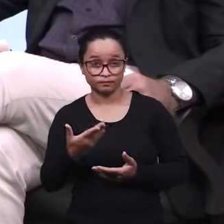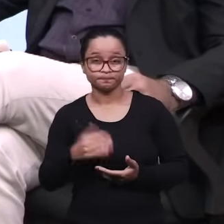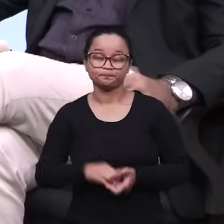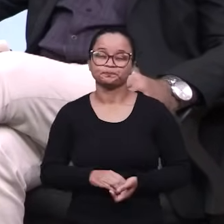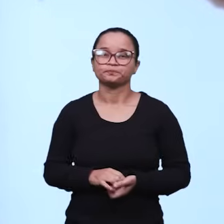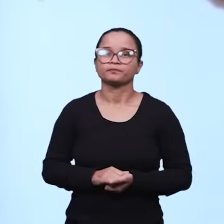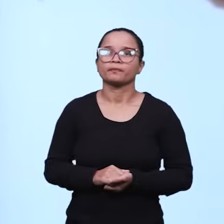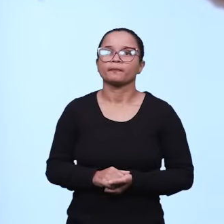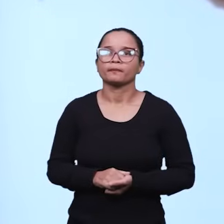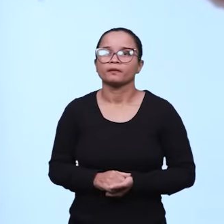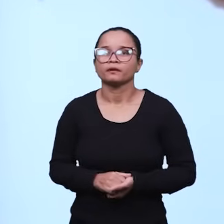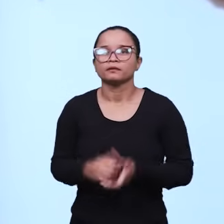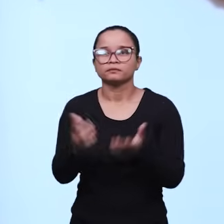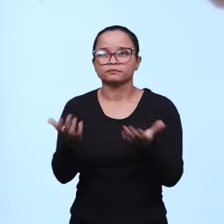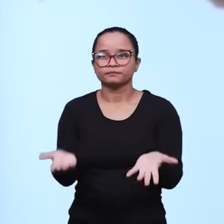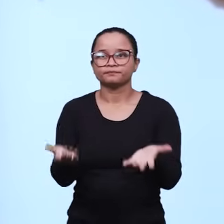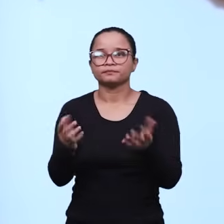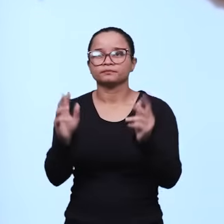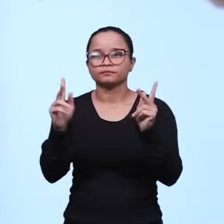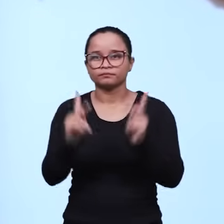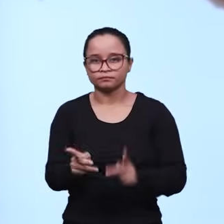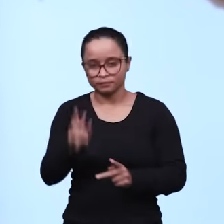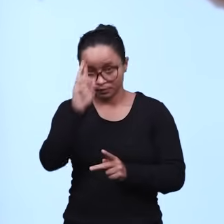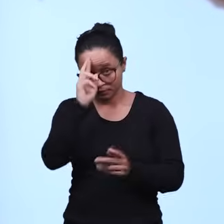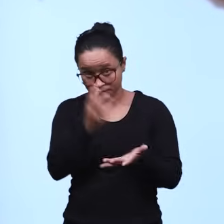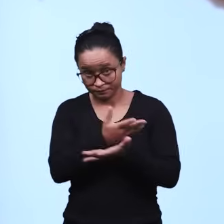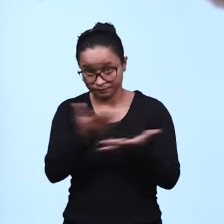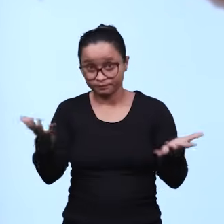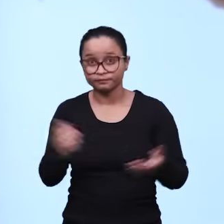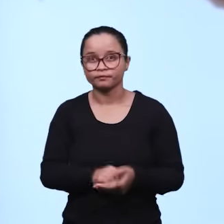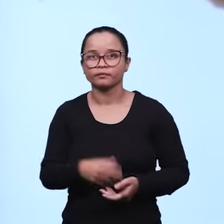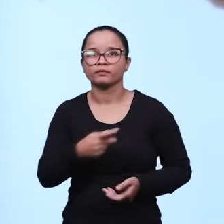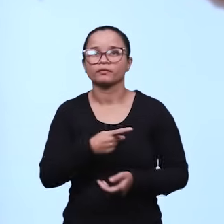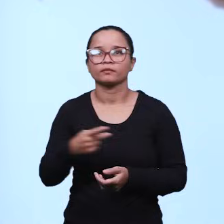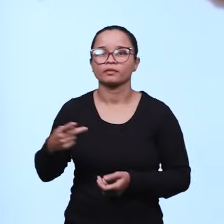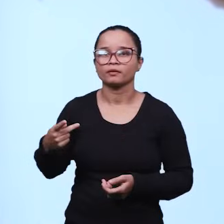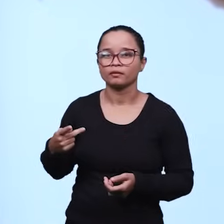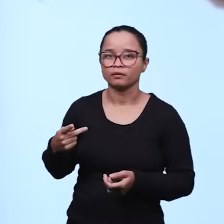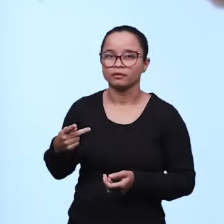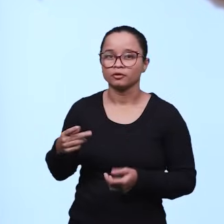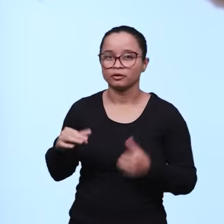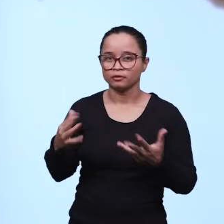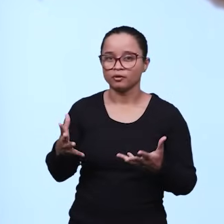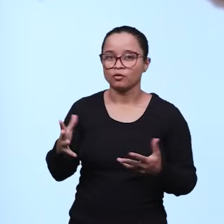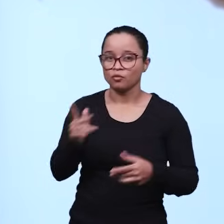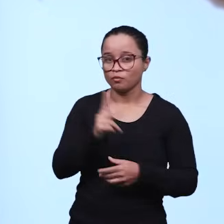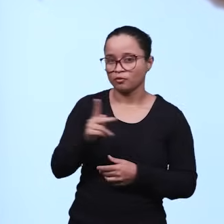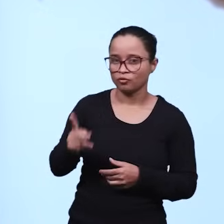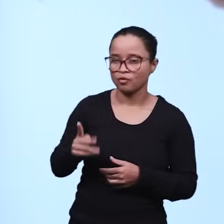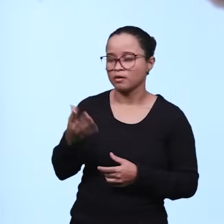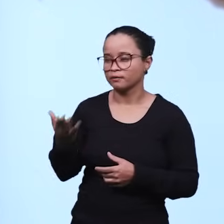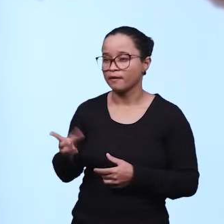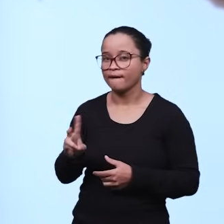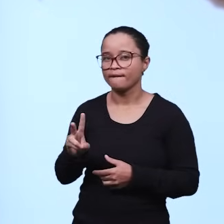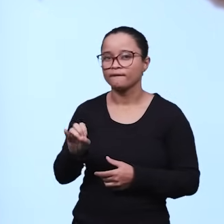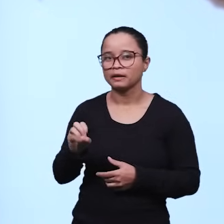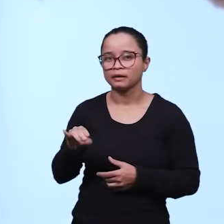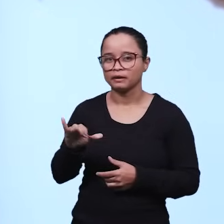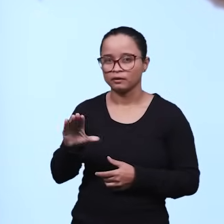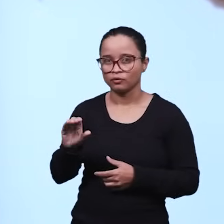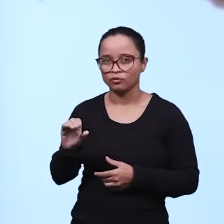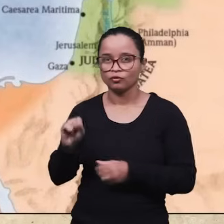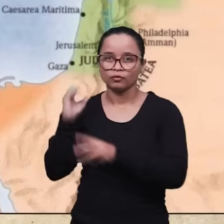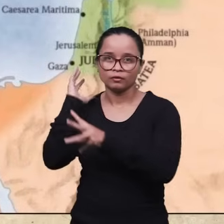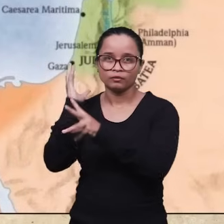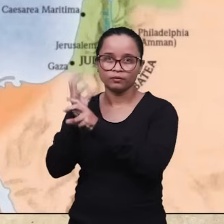Perfeitamente. Então, a paz do Senhor, os irmãos, o pastor Vinícius fez um retrospecto. Se puderem observar